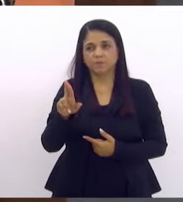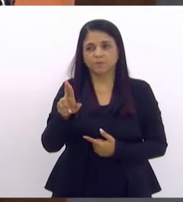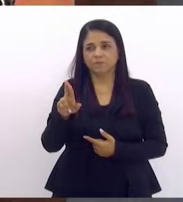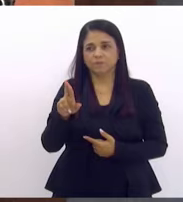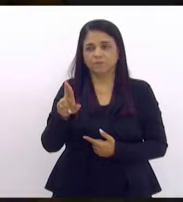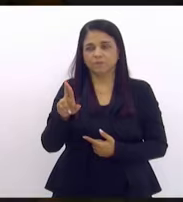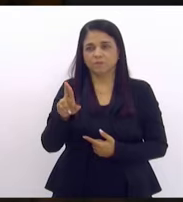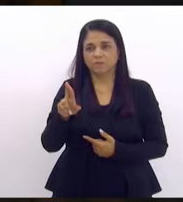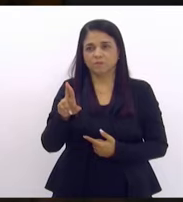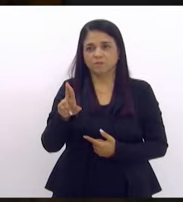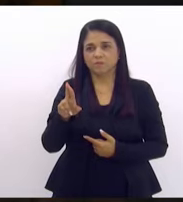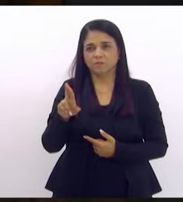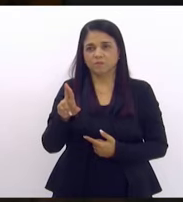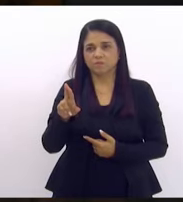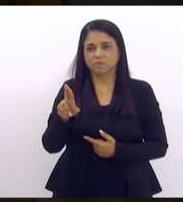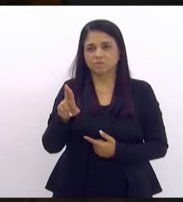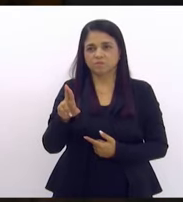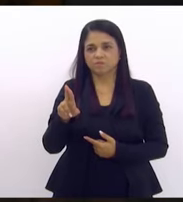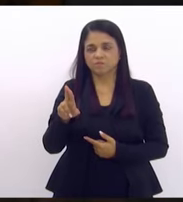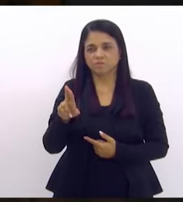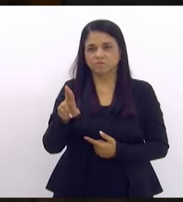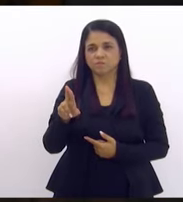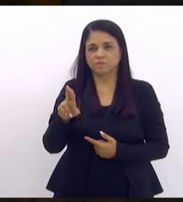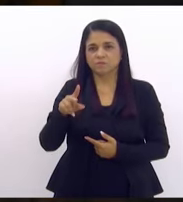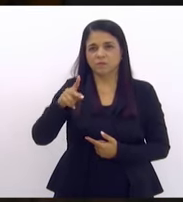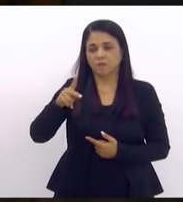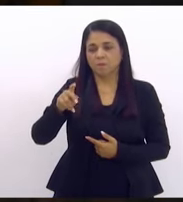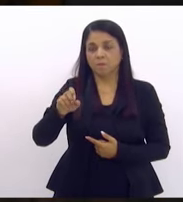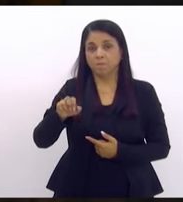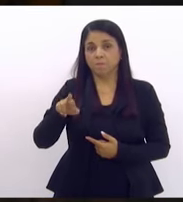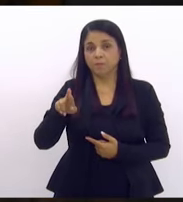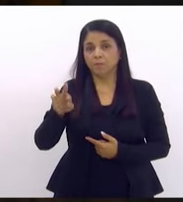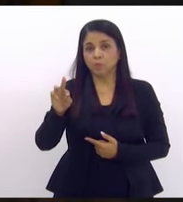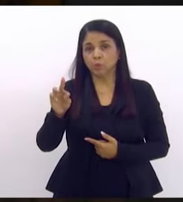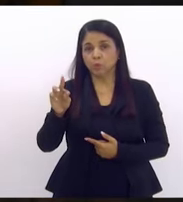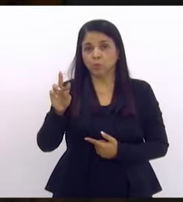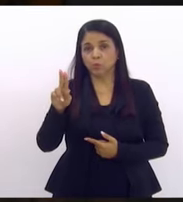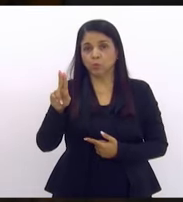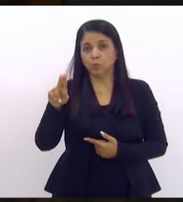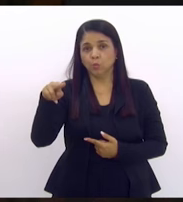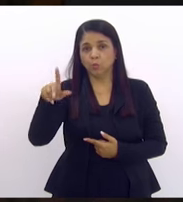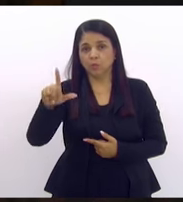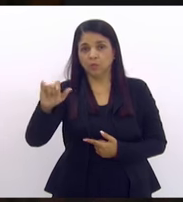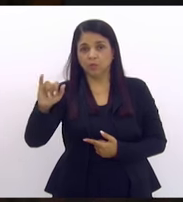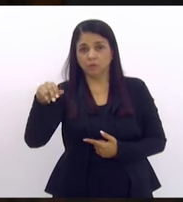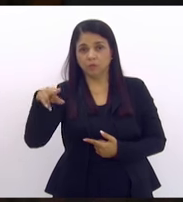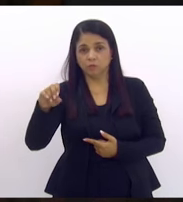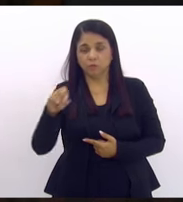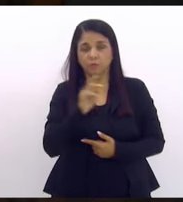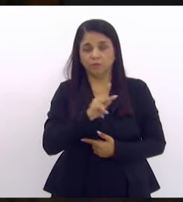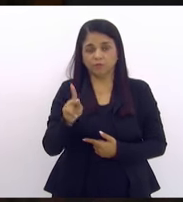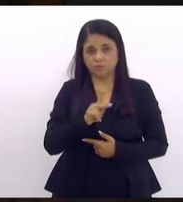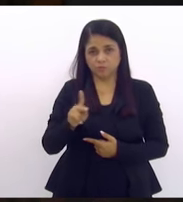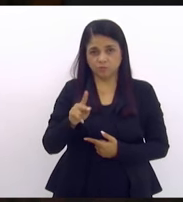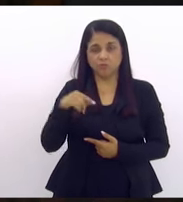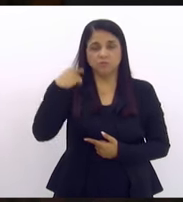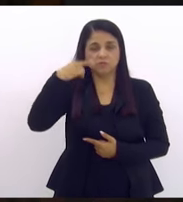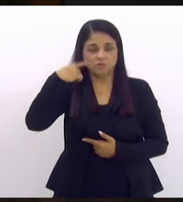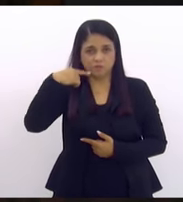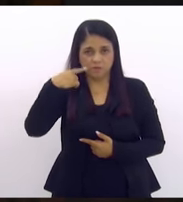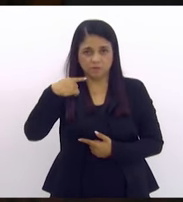drout tertulian Tertuliano Soares e Silva professor e